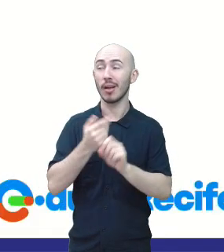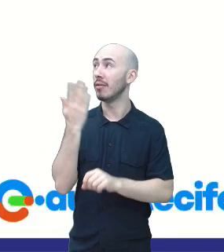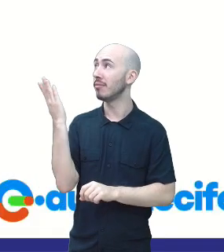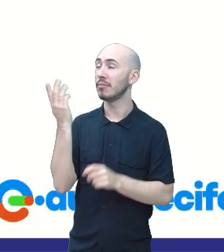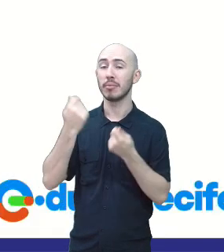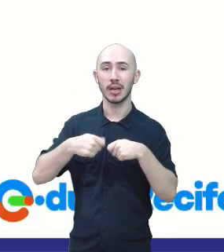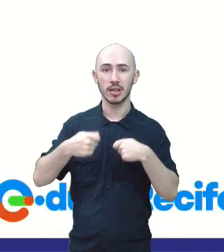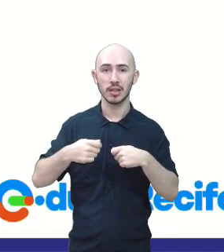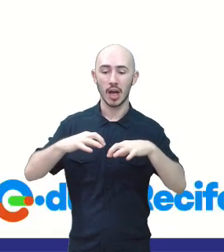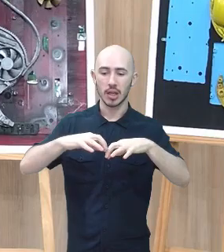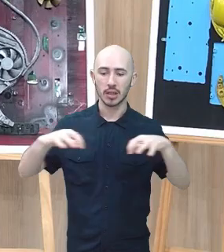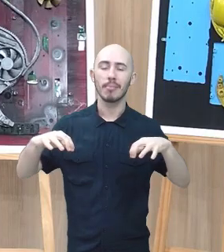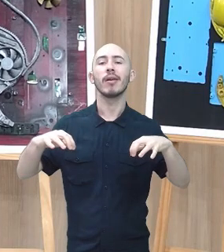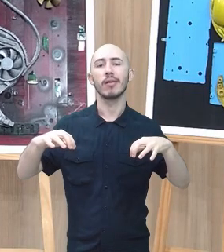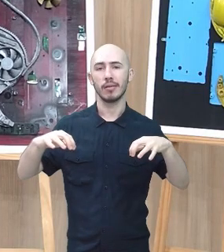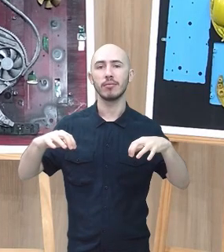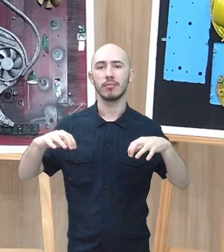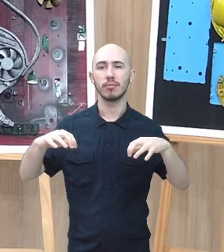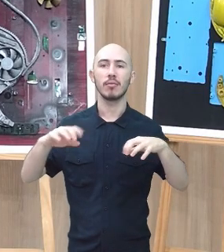ser reciclado.